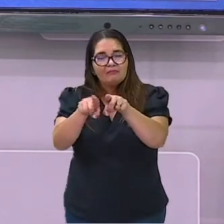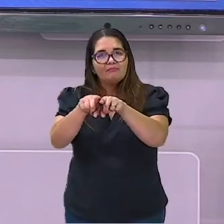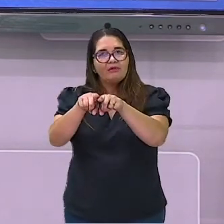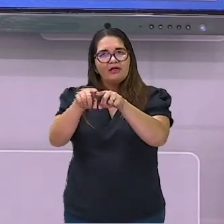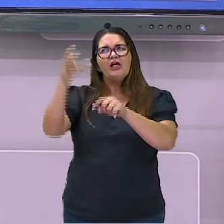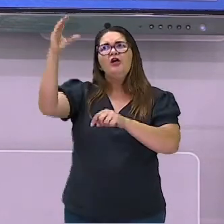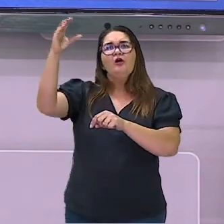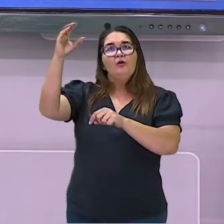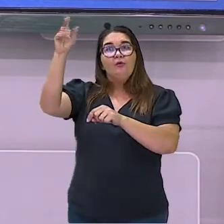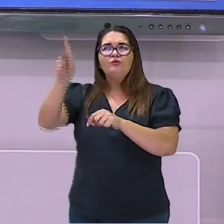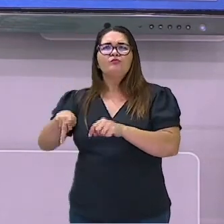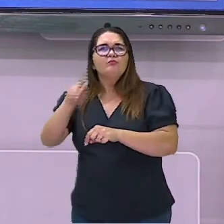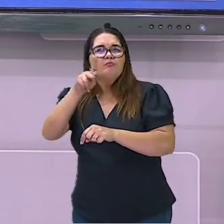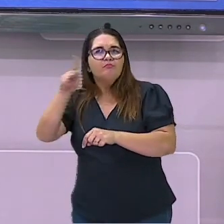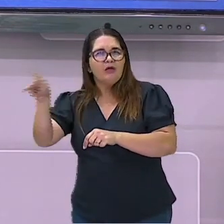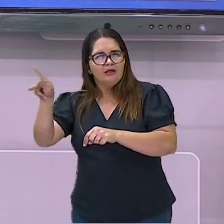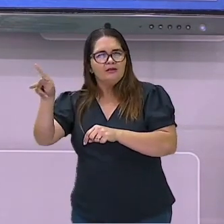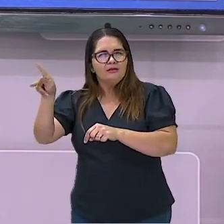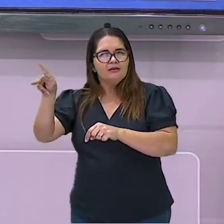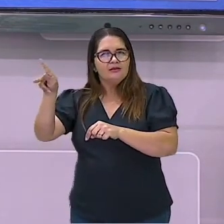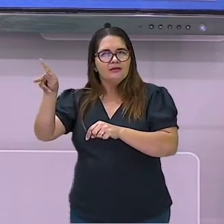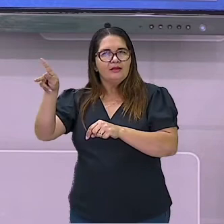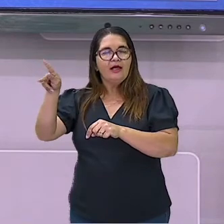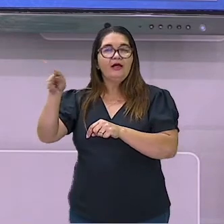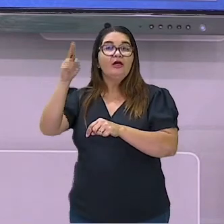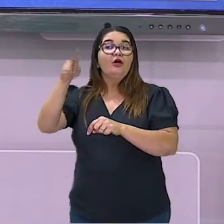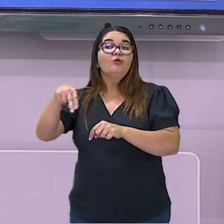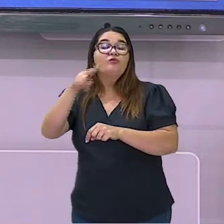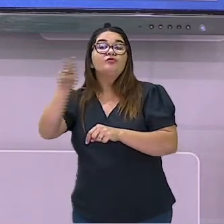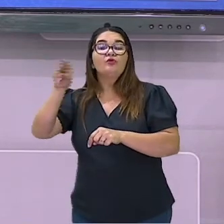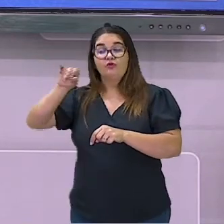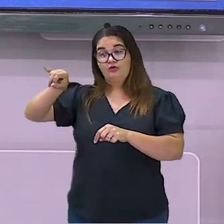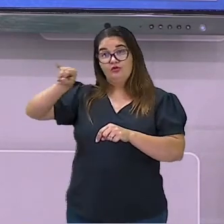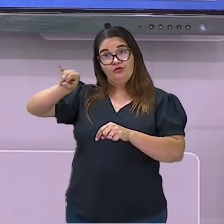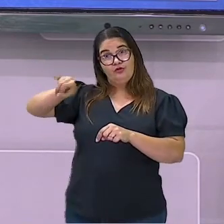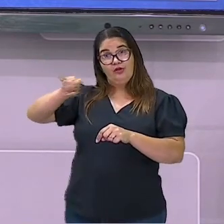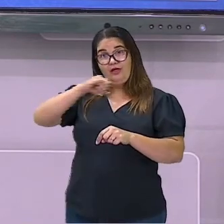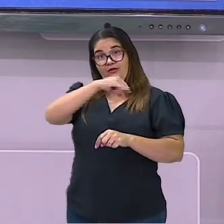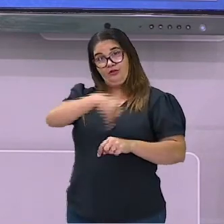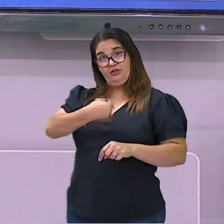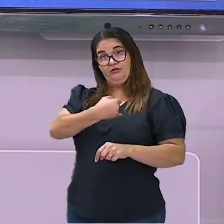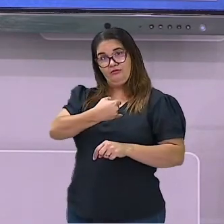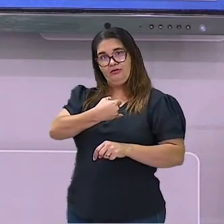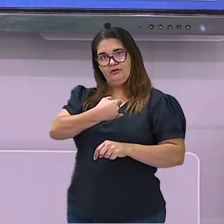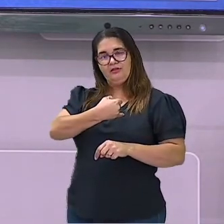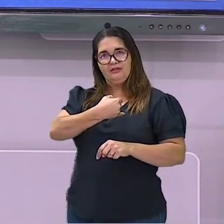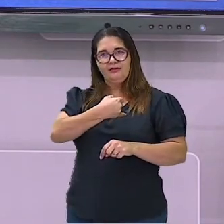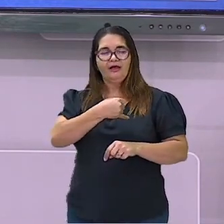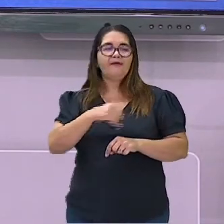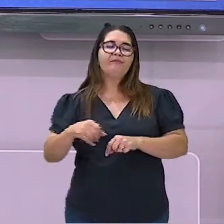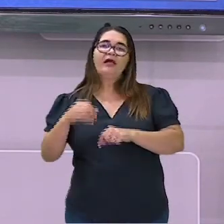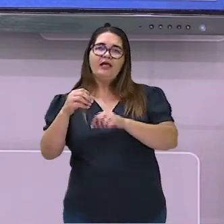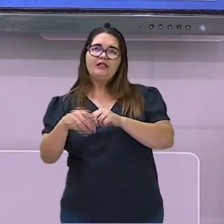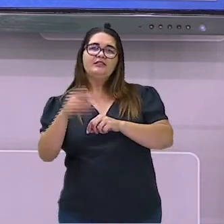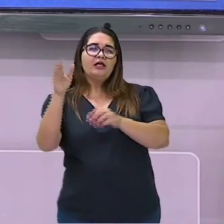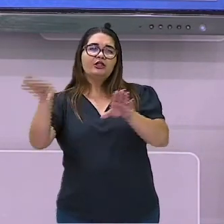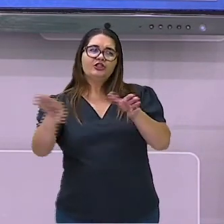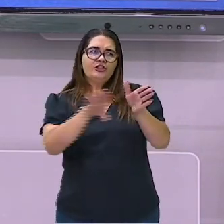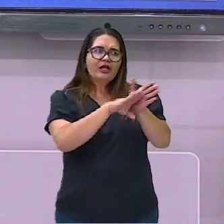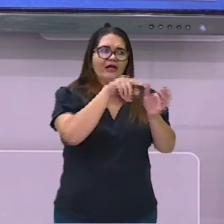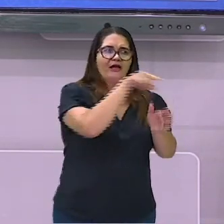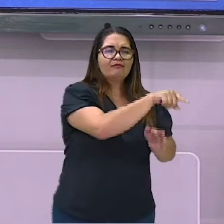O direito deles, fundar as vilas, que também, além de um direito, era um dever, porque ele precisava fundar as